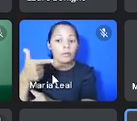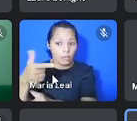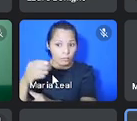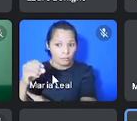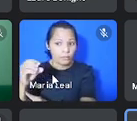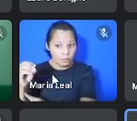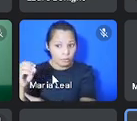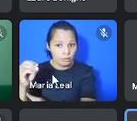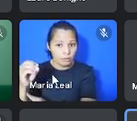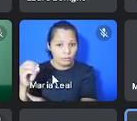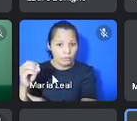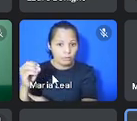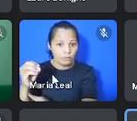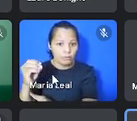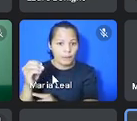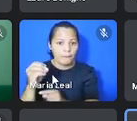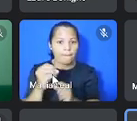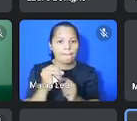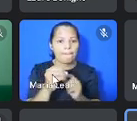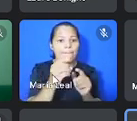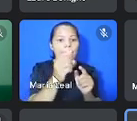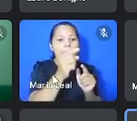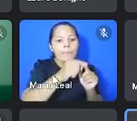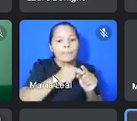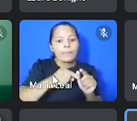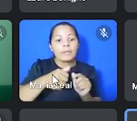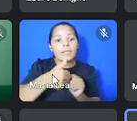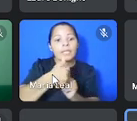é 95 sobre 100 vezes 200.